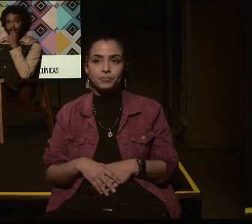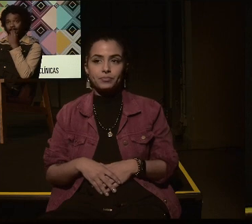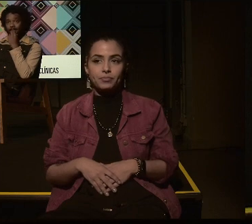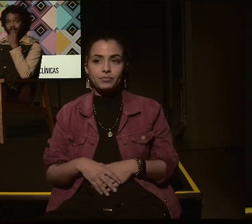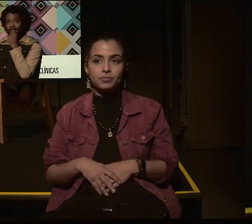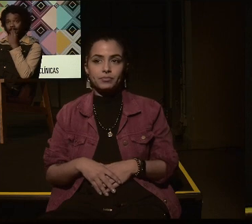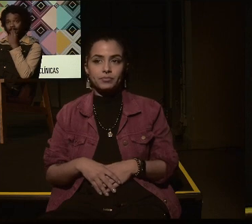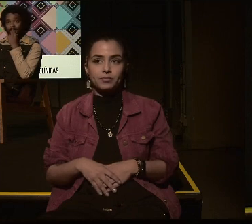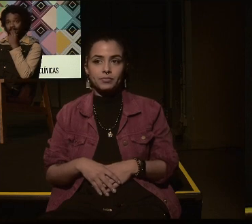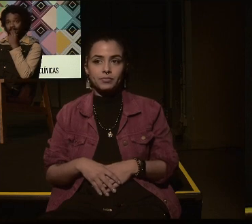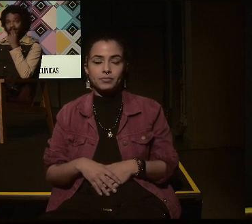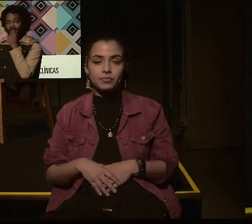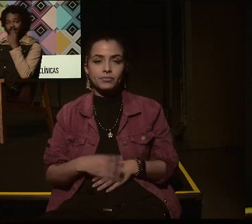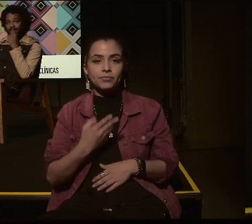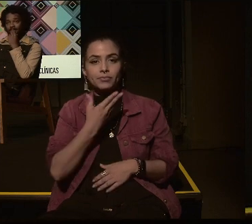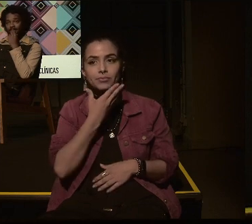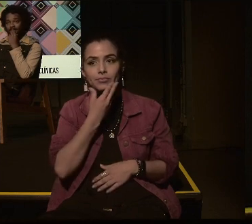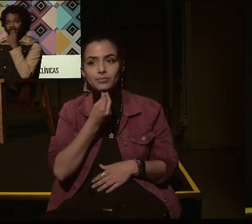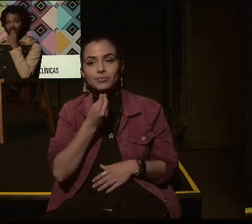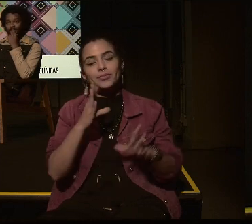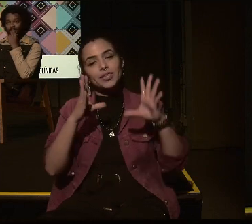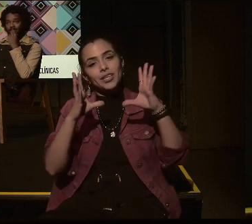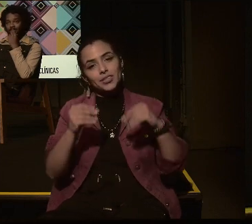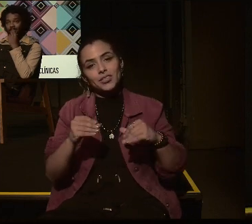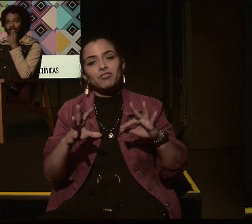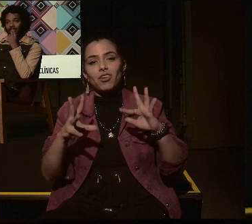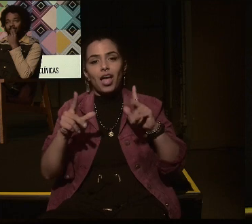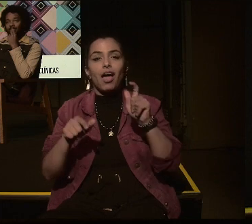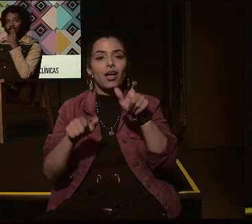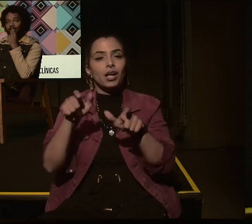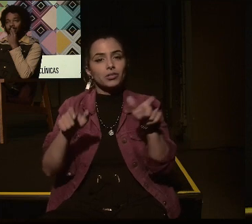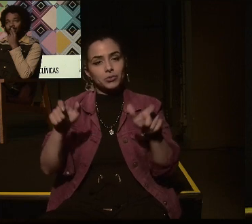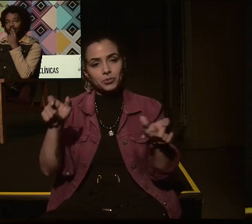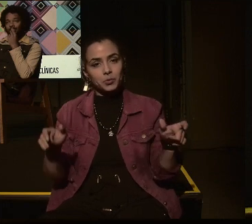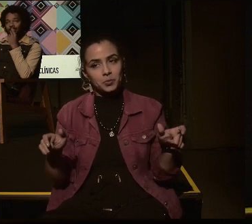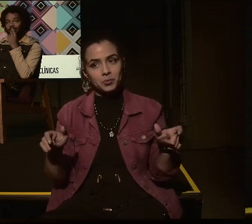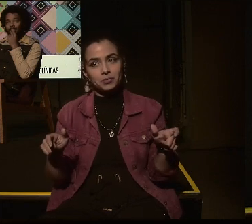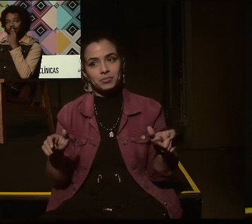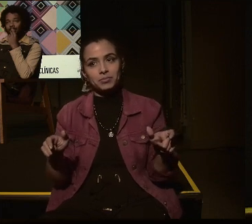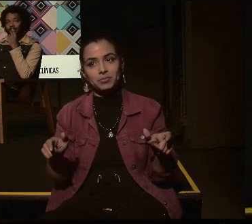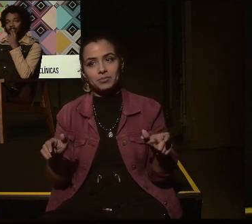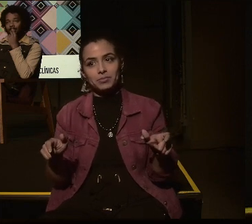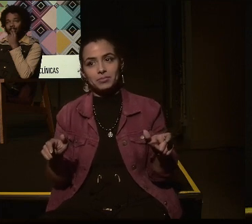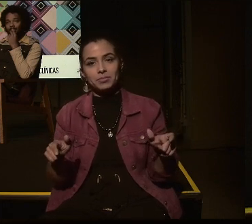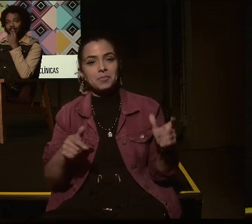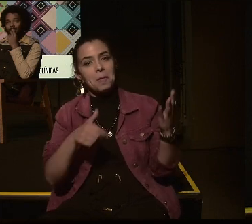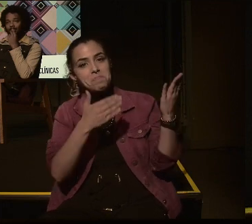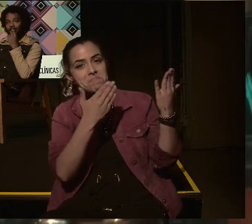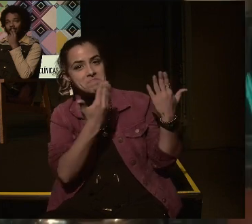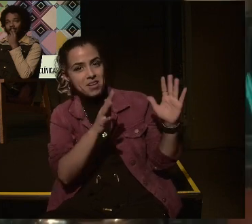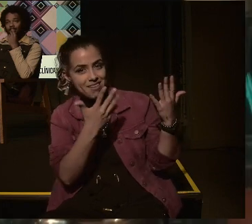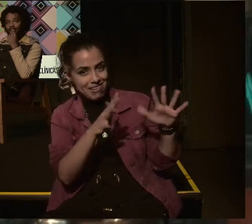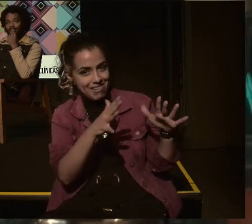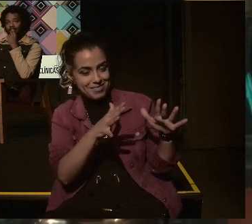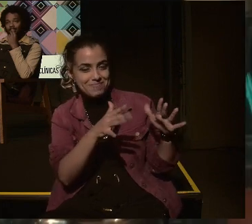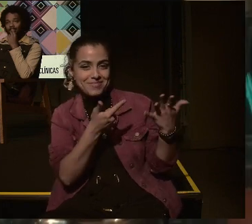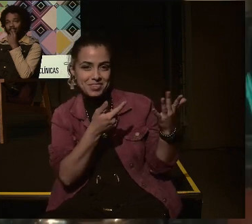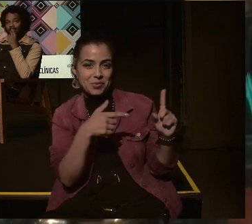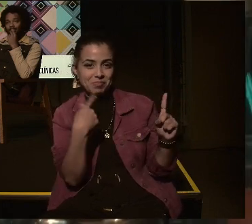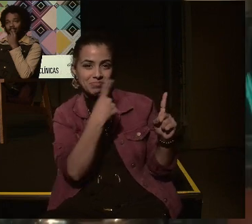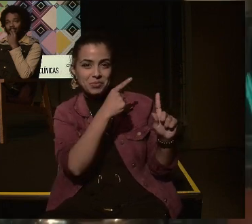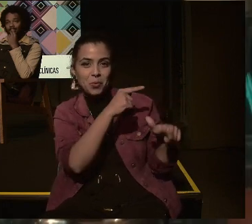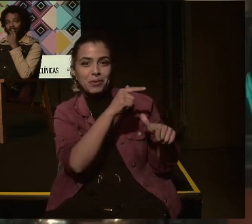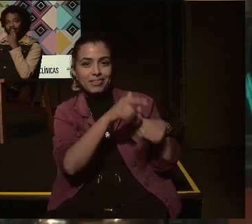Boa noite a todos, todas e todes. Emiliano, parabéns pelo seu trabalho. Acho que